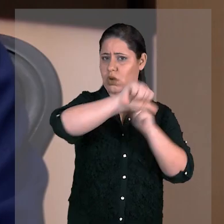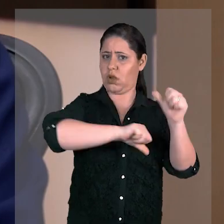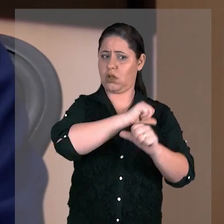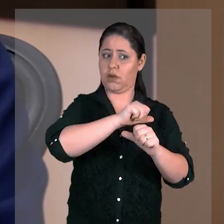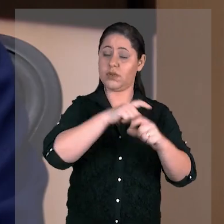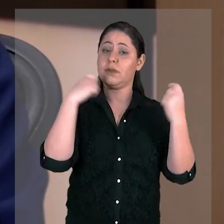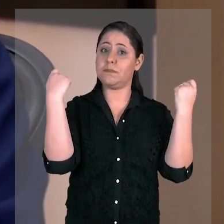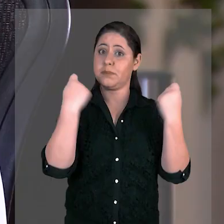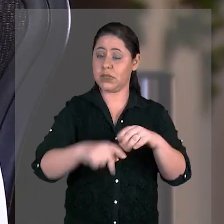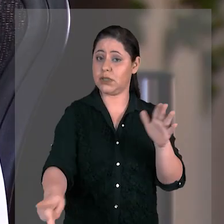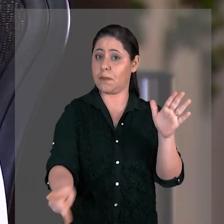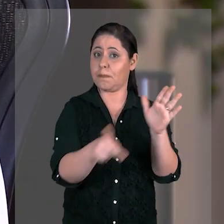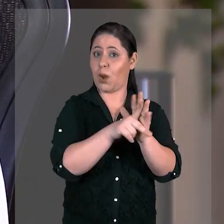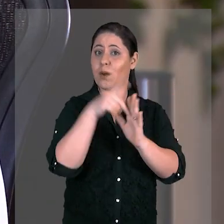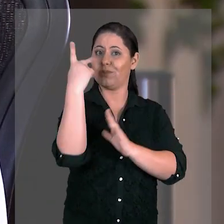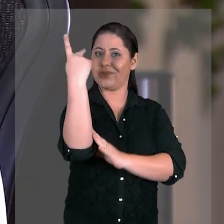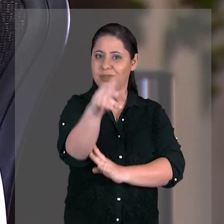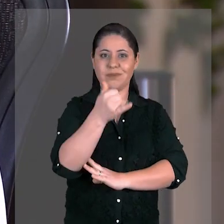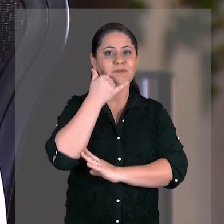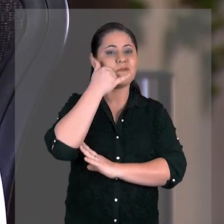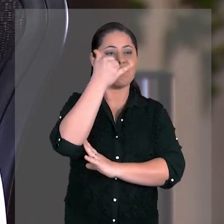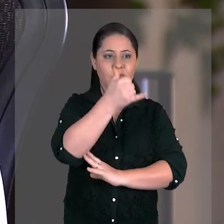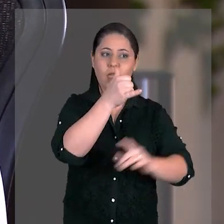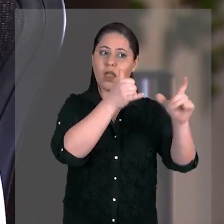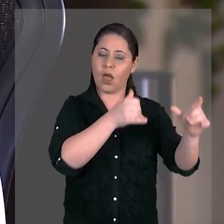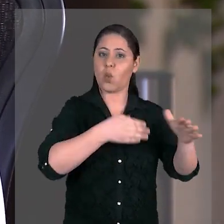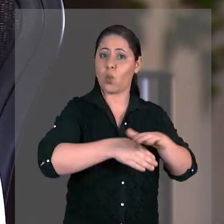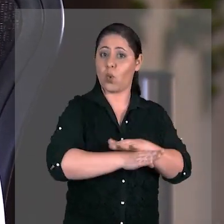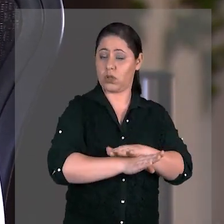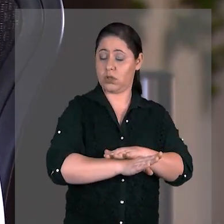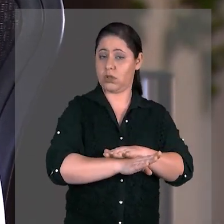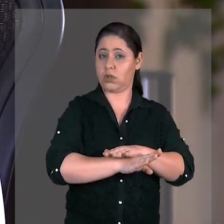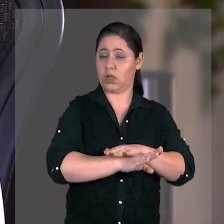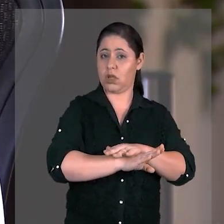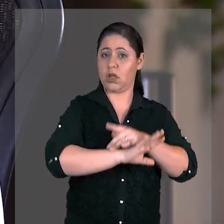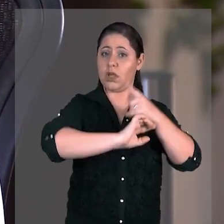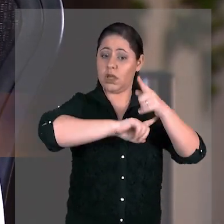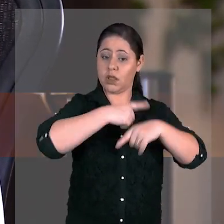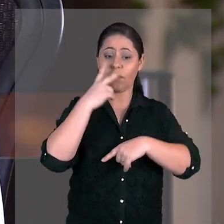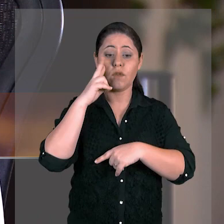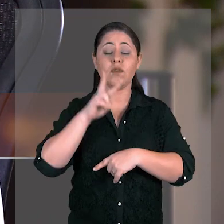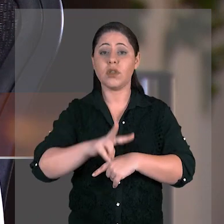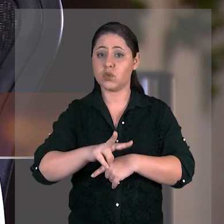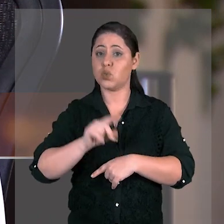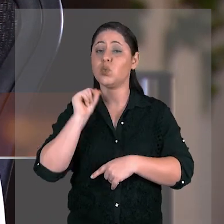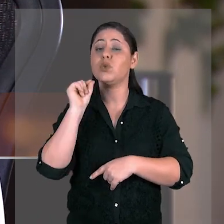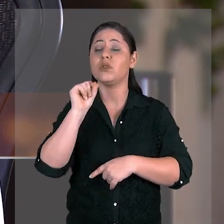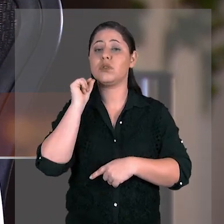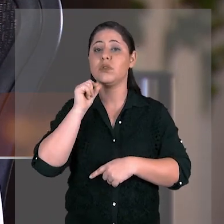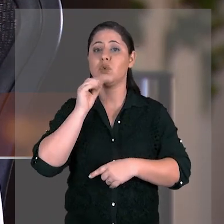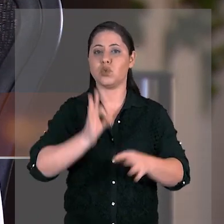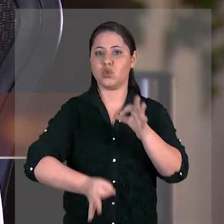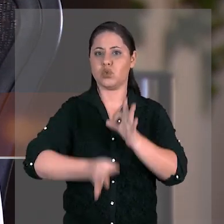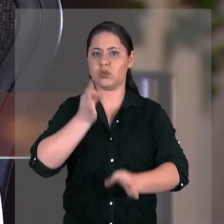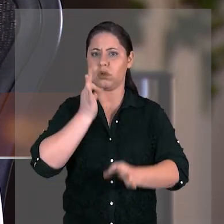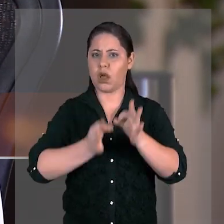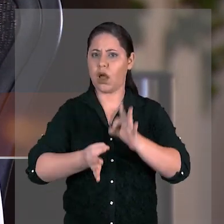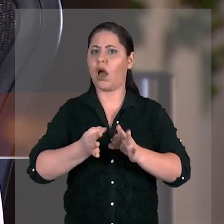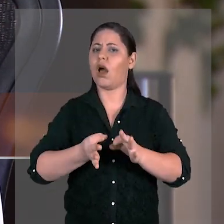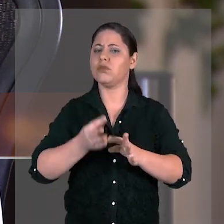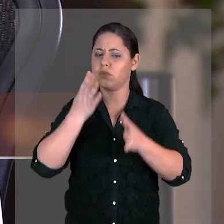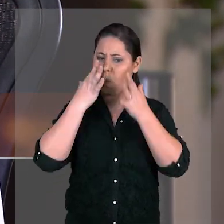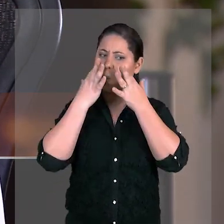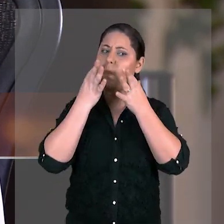seu dispositivo, sim. E a gente tem visto que o nosso judiciário aqui do nosso estado, ele está bem antenado